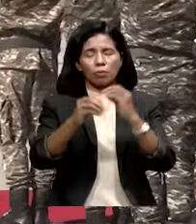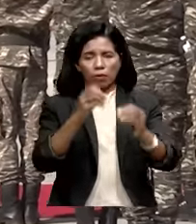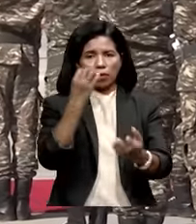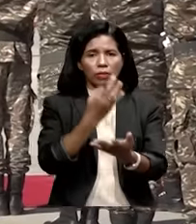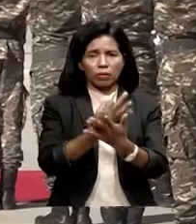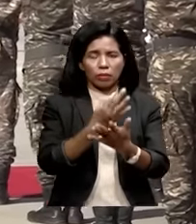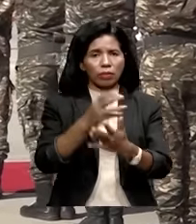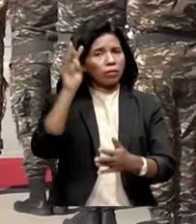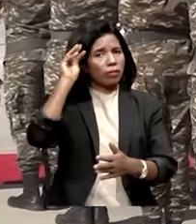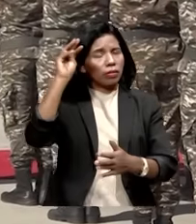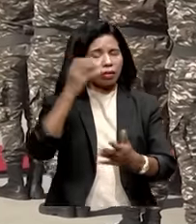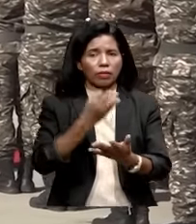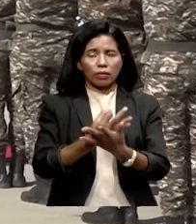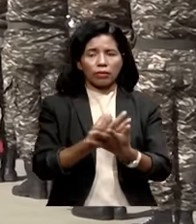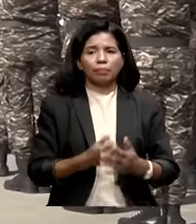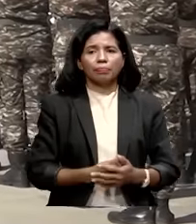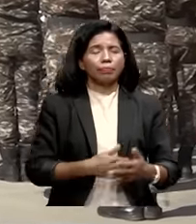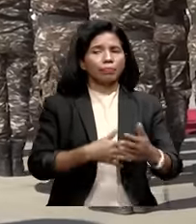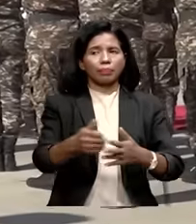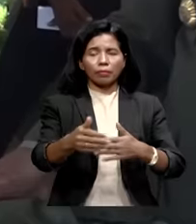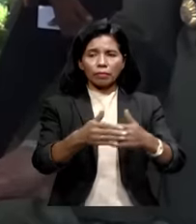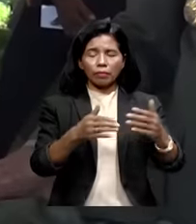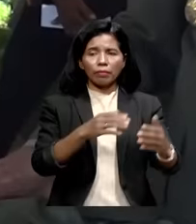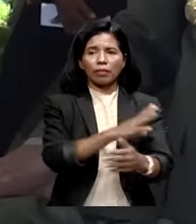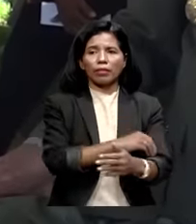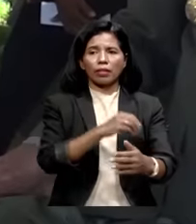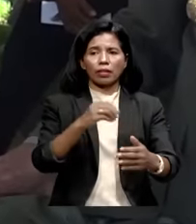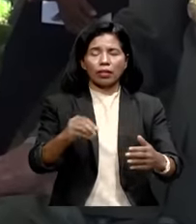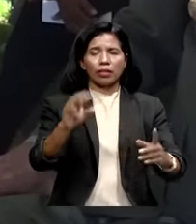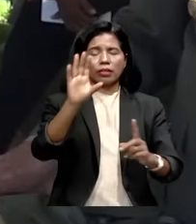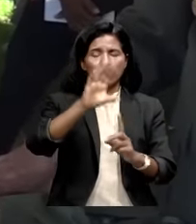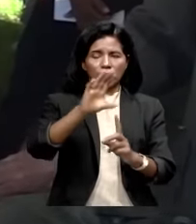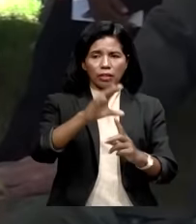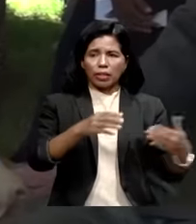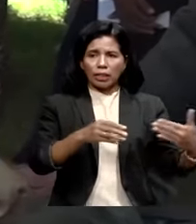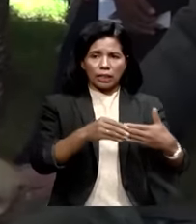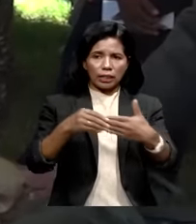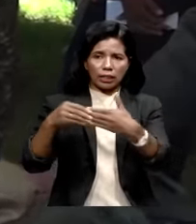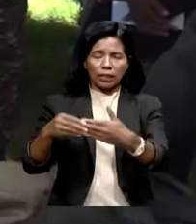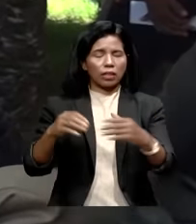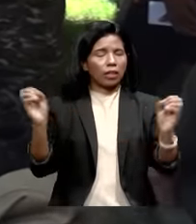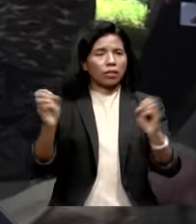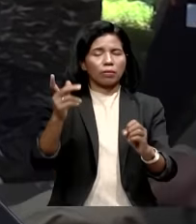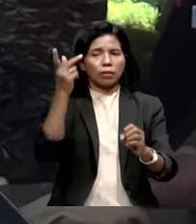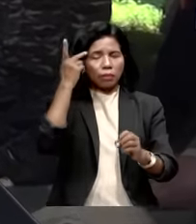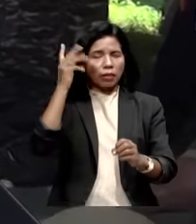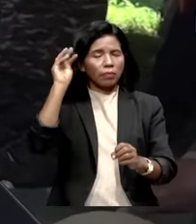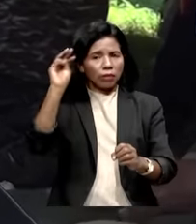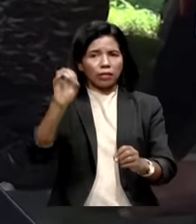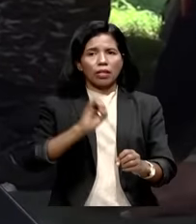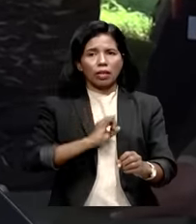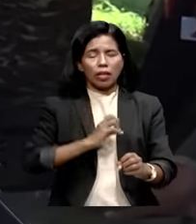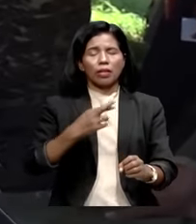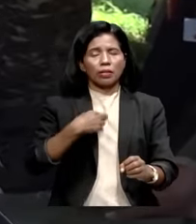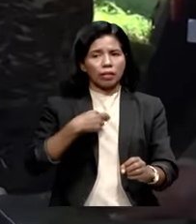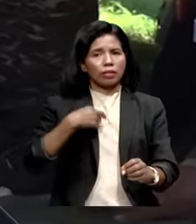Ministério Finanças. Bye bye, né? Comandante Supremo, mas que lidera, nós, primeiro-ministro. Mas bem, há o raso